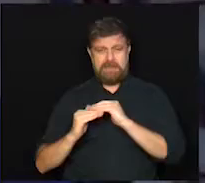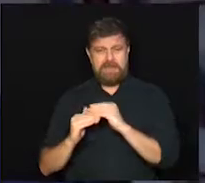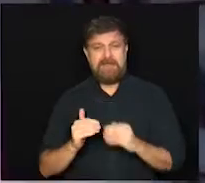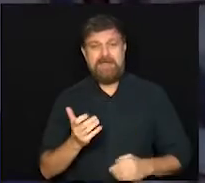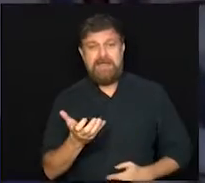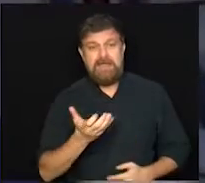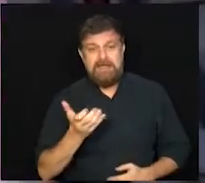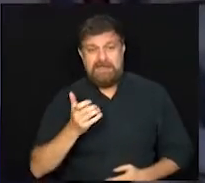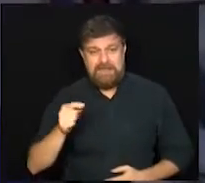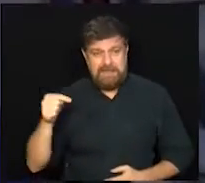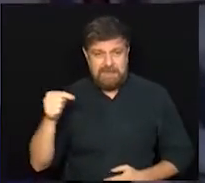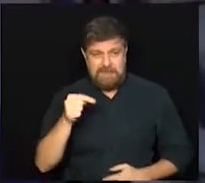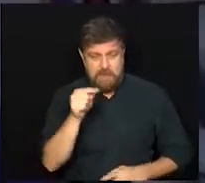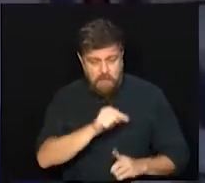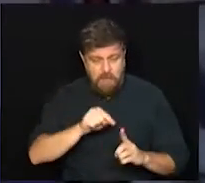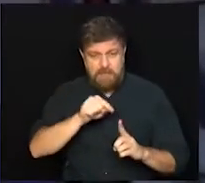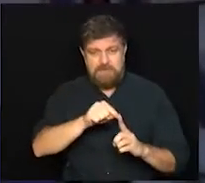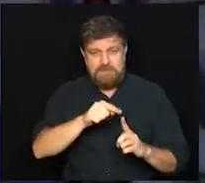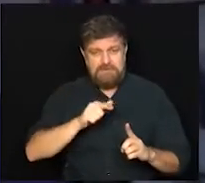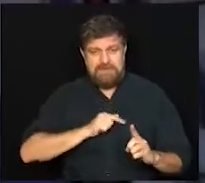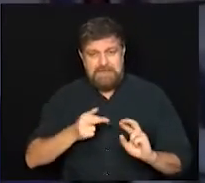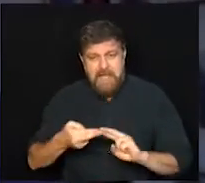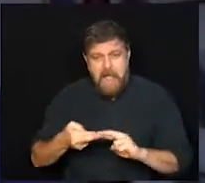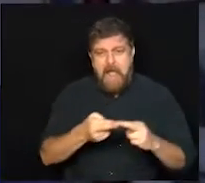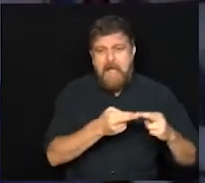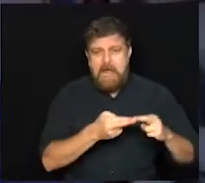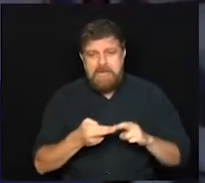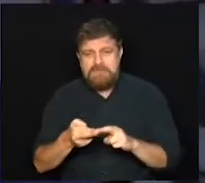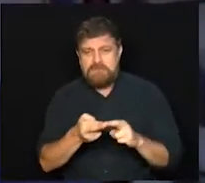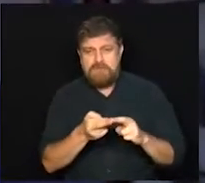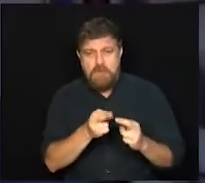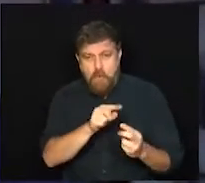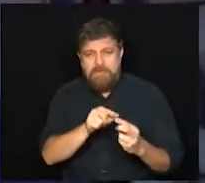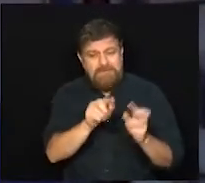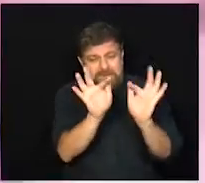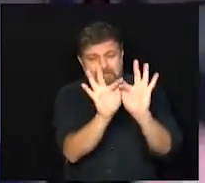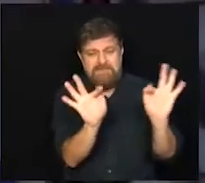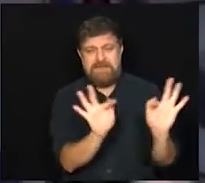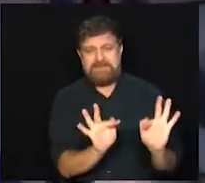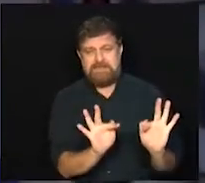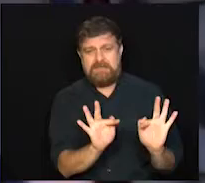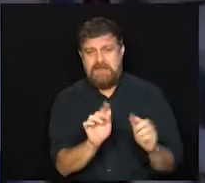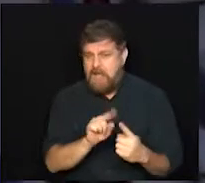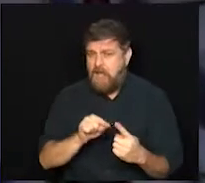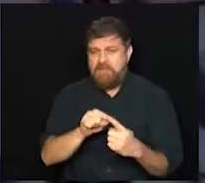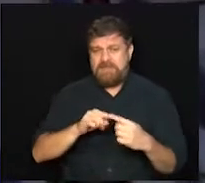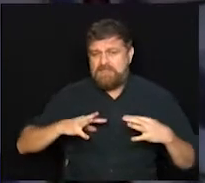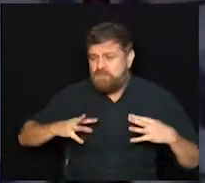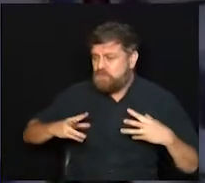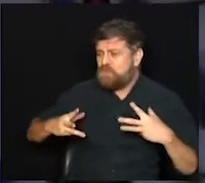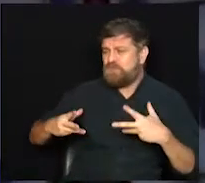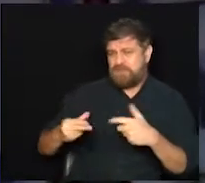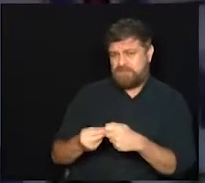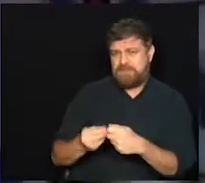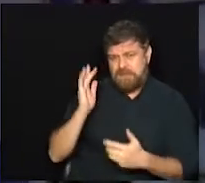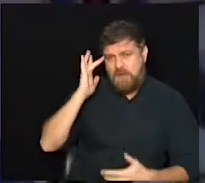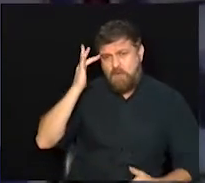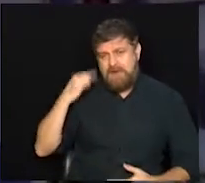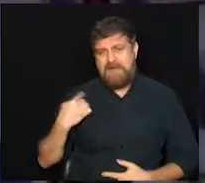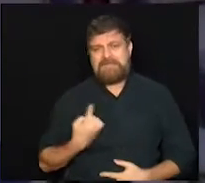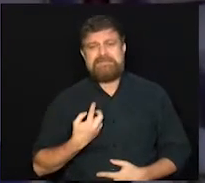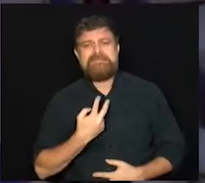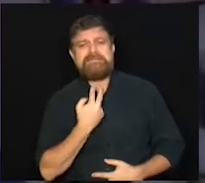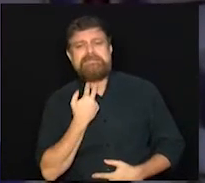a construção né, de relações de felicidade. Eu acho que esse é o objetivo de todos nós. Né? Nós não queremos viver